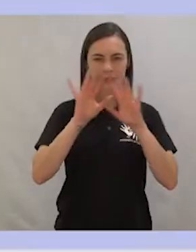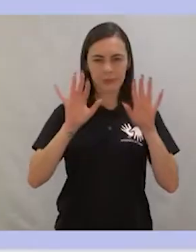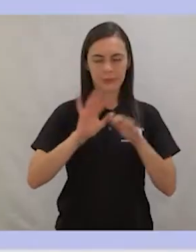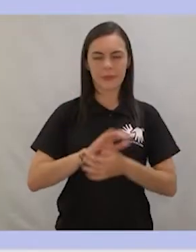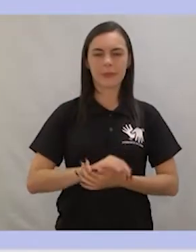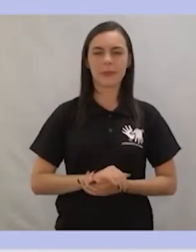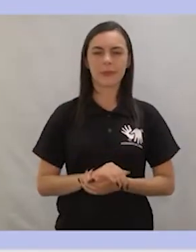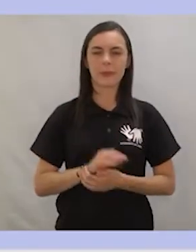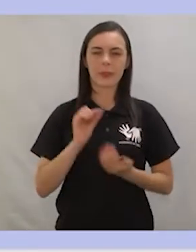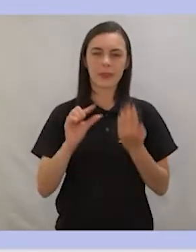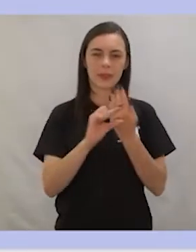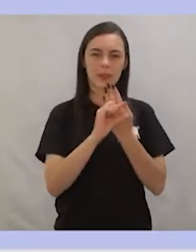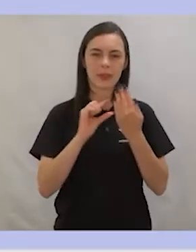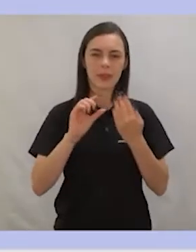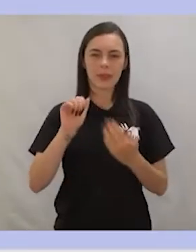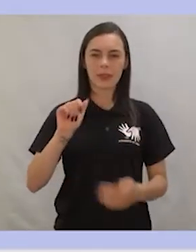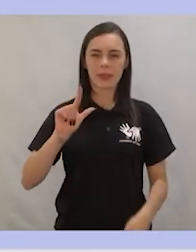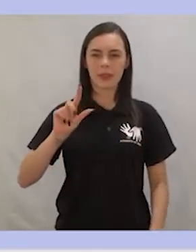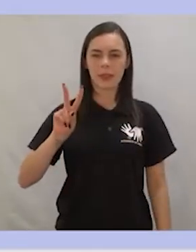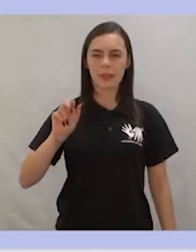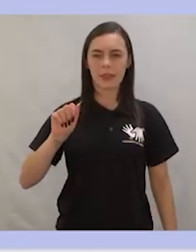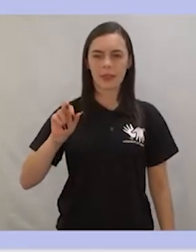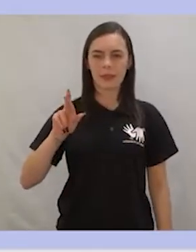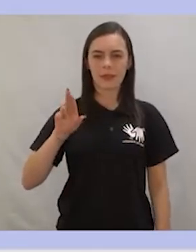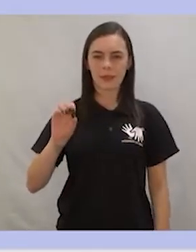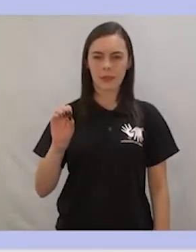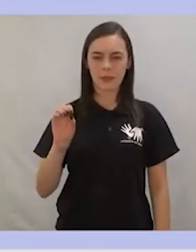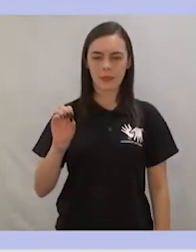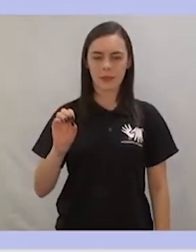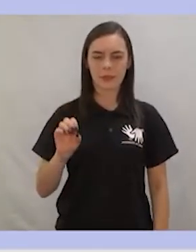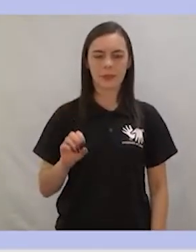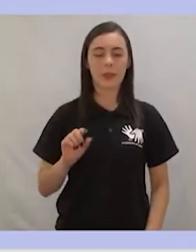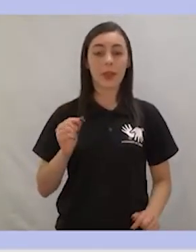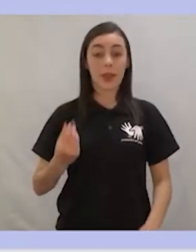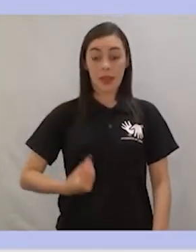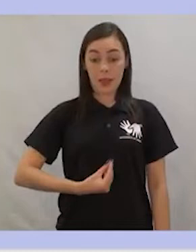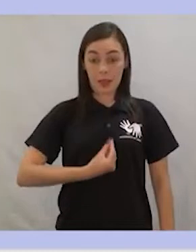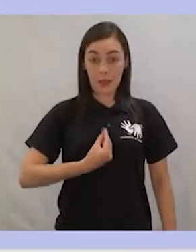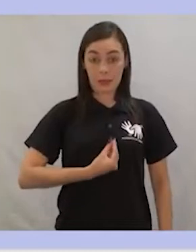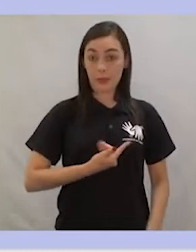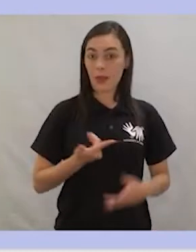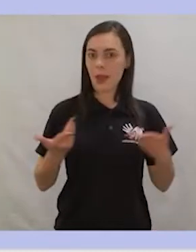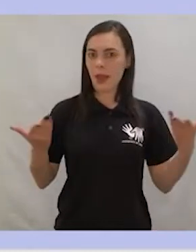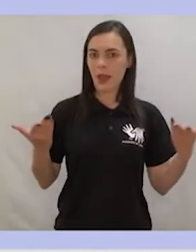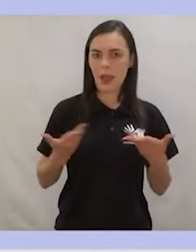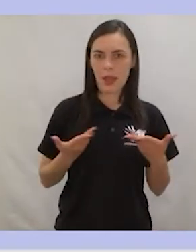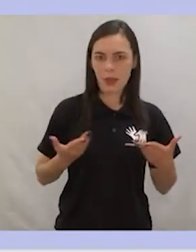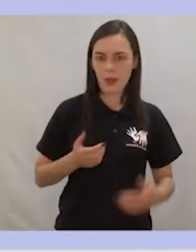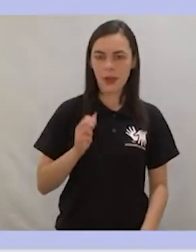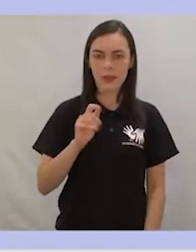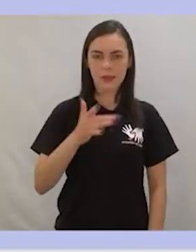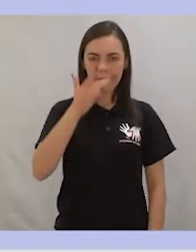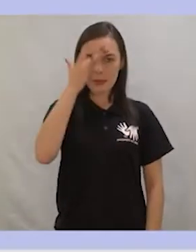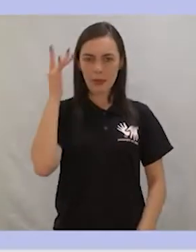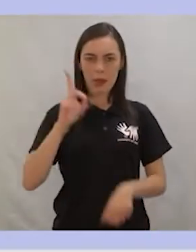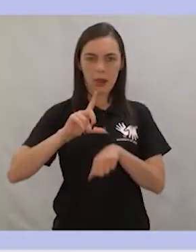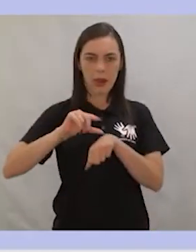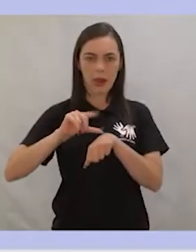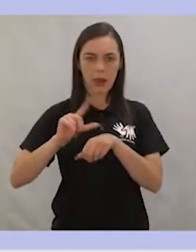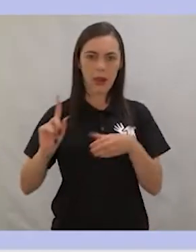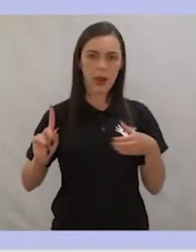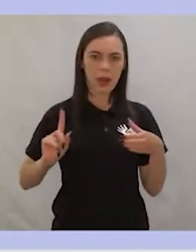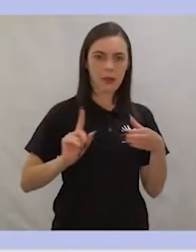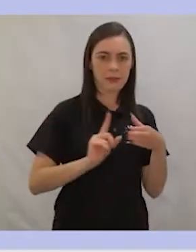tá? Então, esse poema aqui é do Álvaro Possetti. Então, a vida é o agora. Se alguém